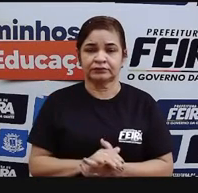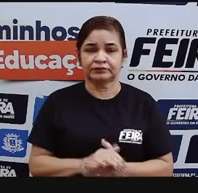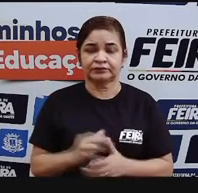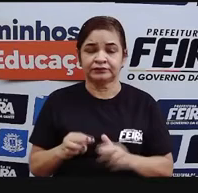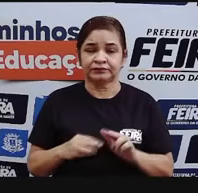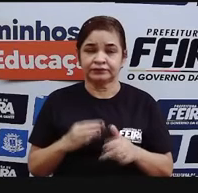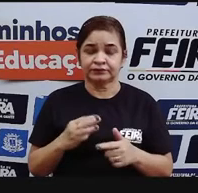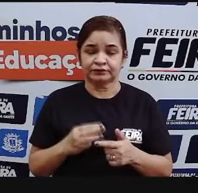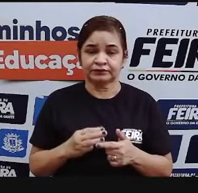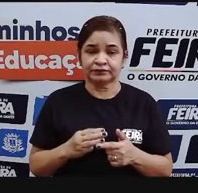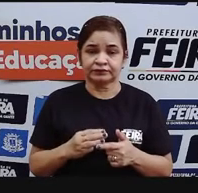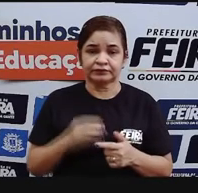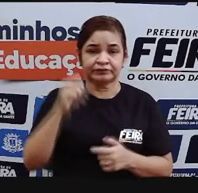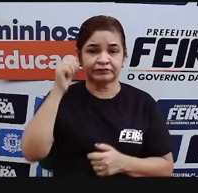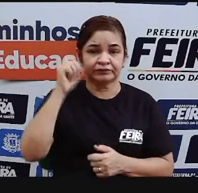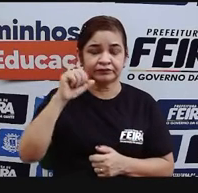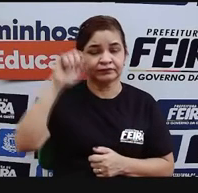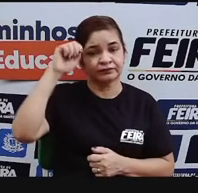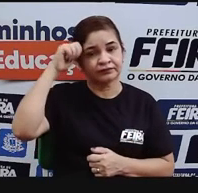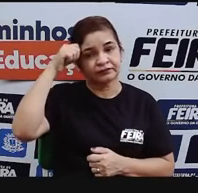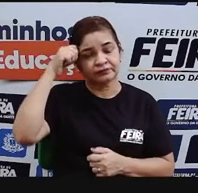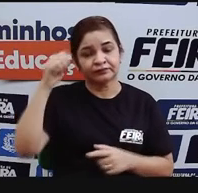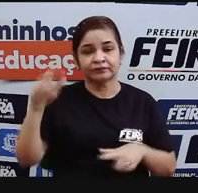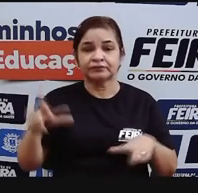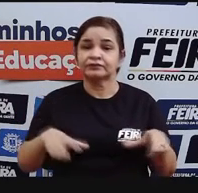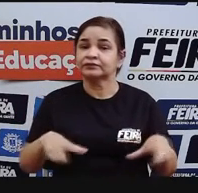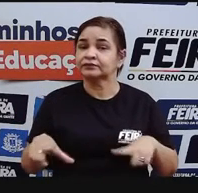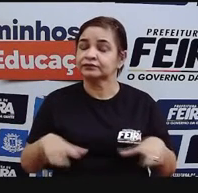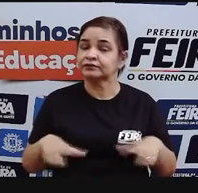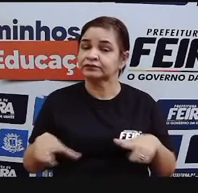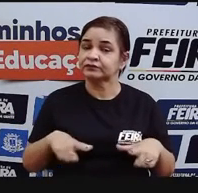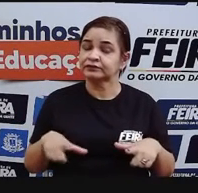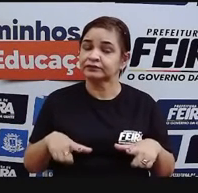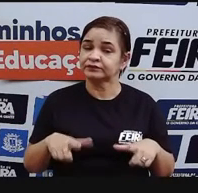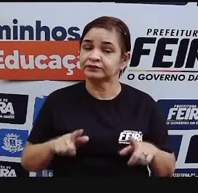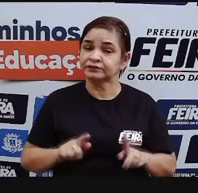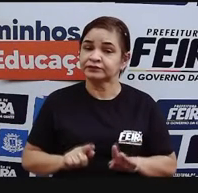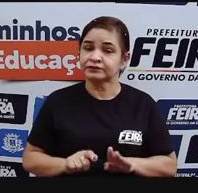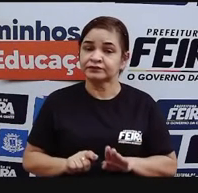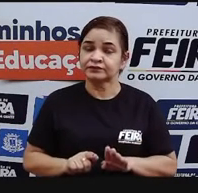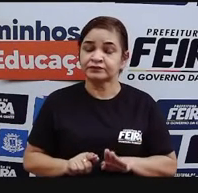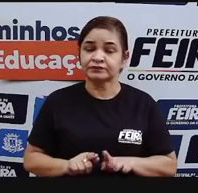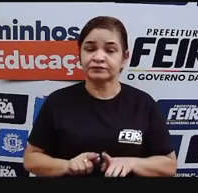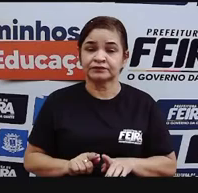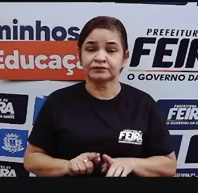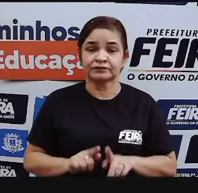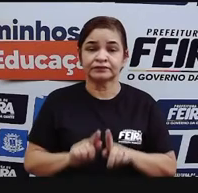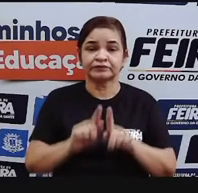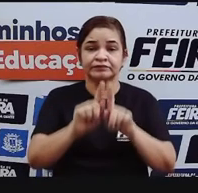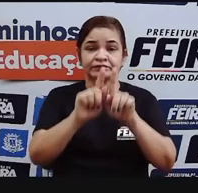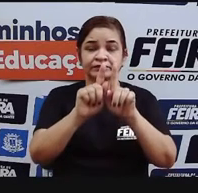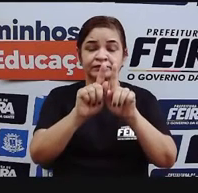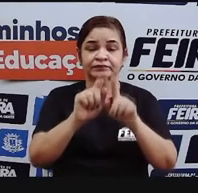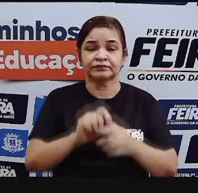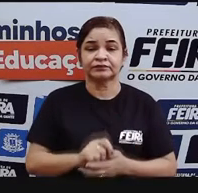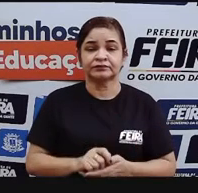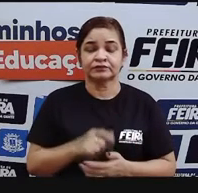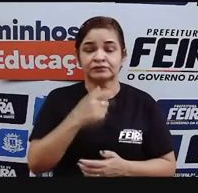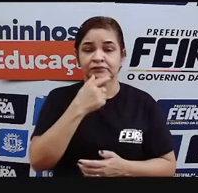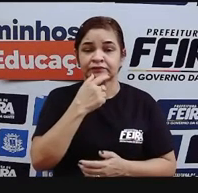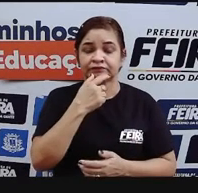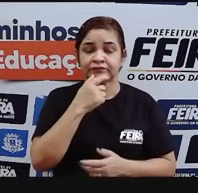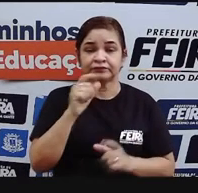três mulheres negras que trabalhavam na Agência Espacial dos Estados Unidos e que